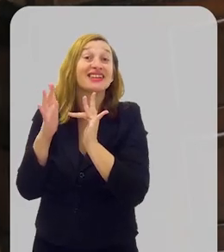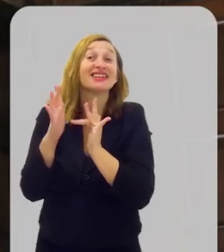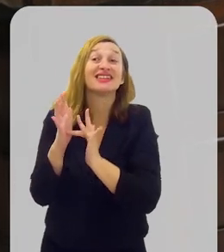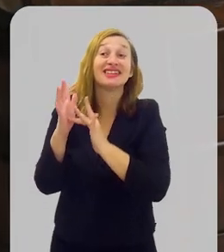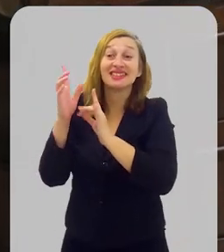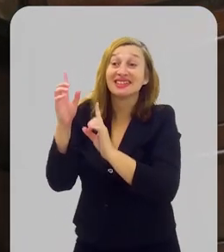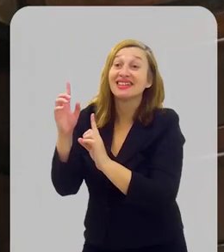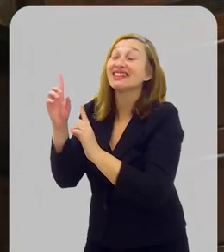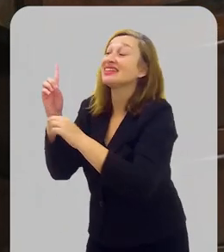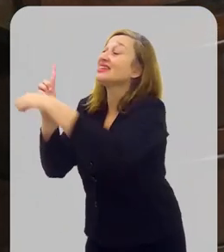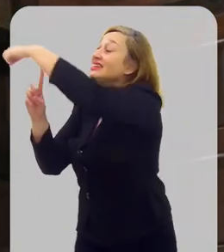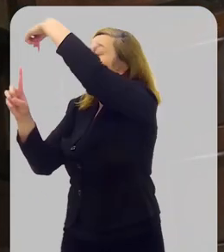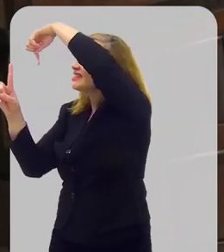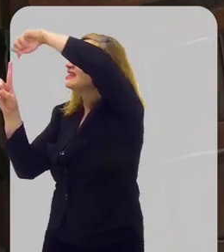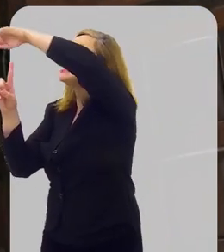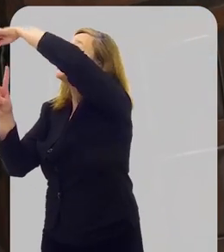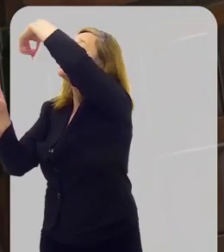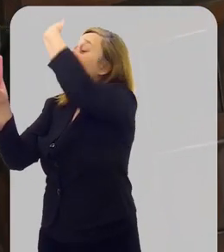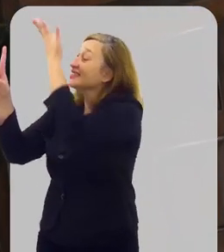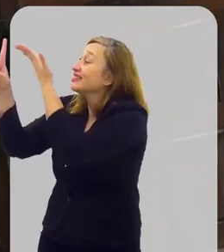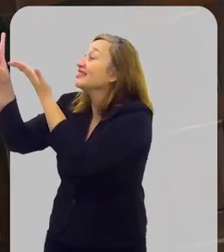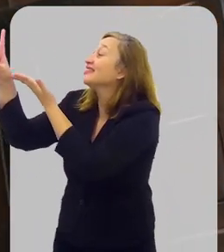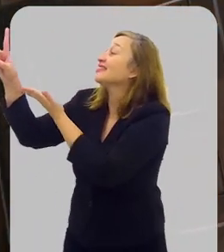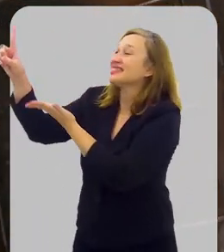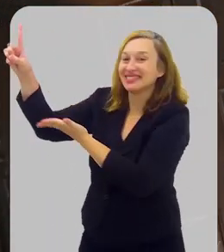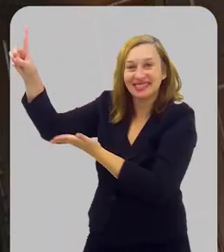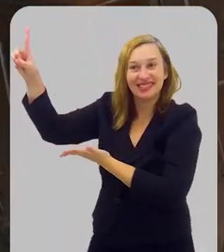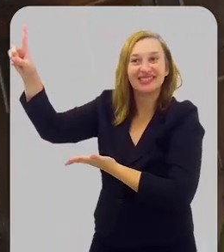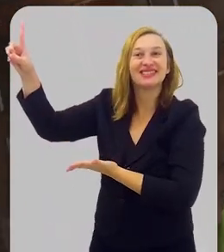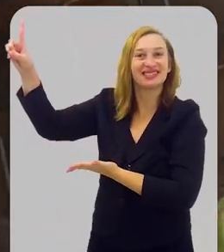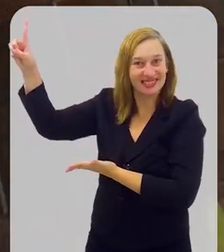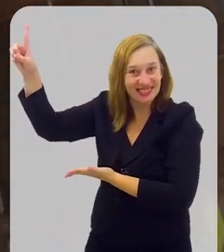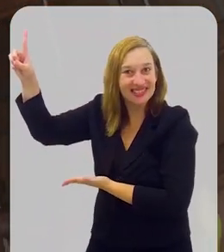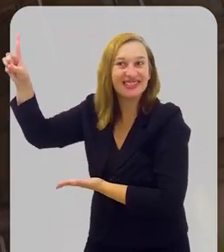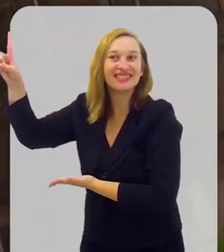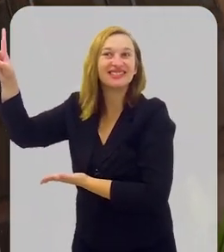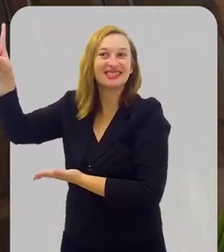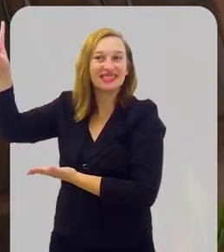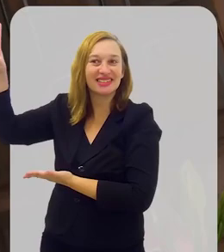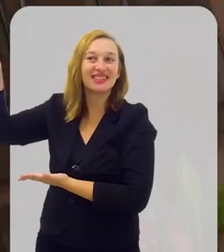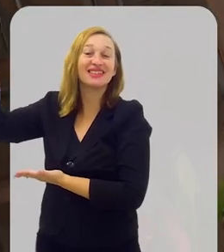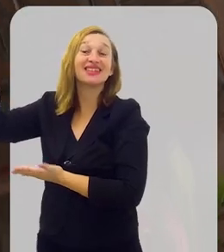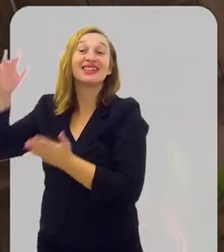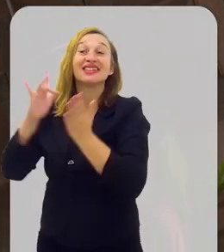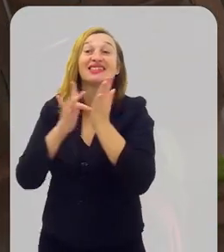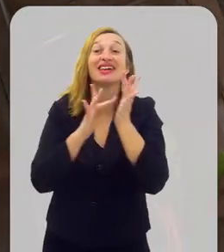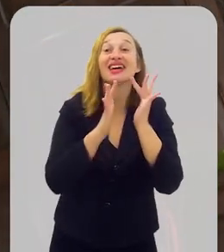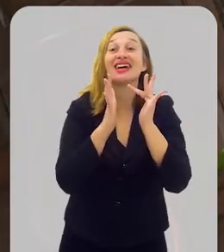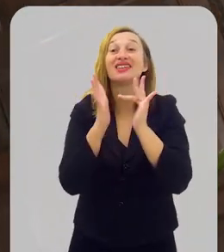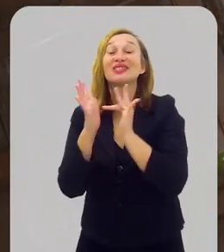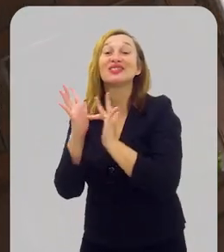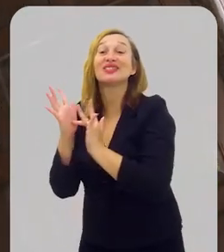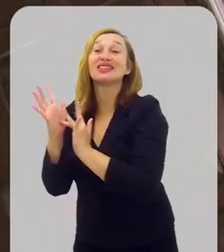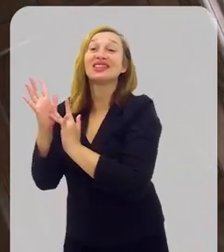Jesus Santo Santo é o Senhor